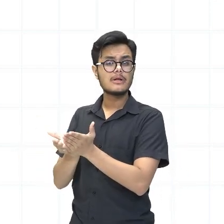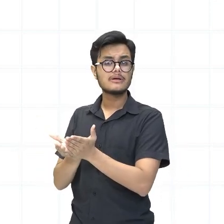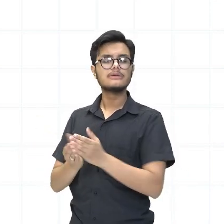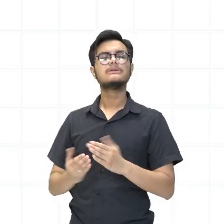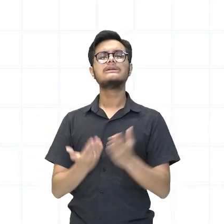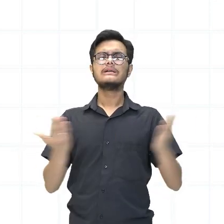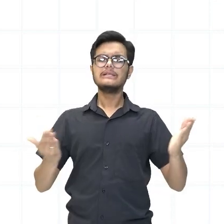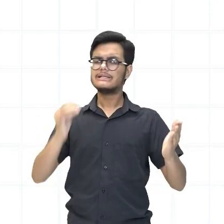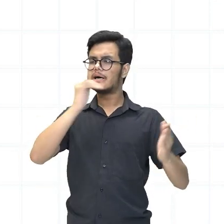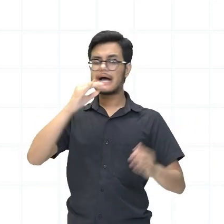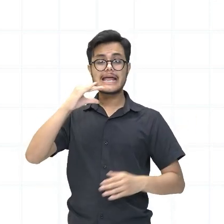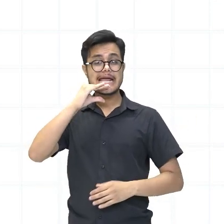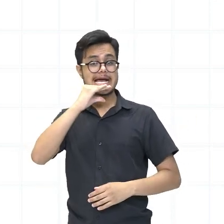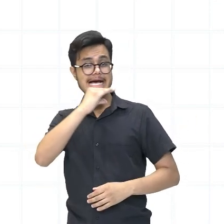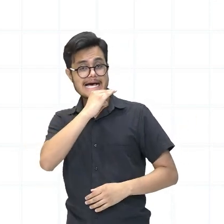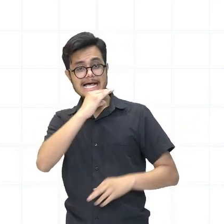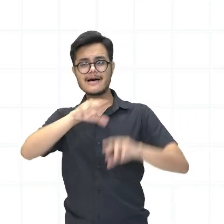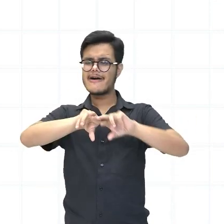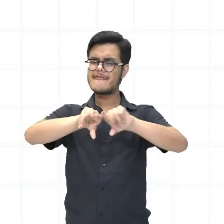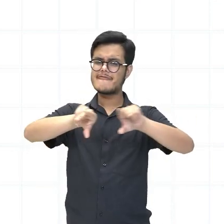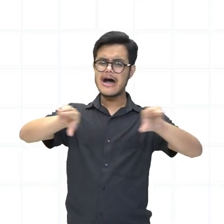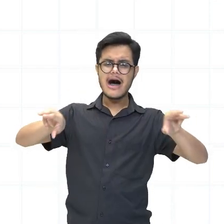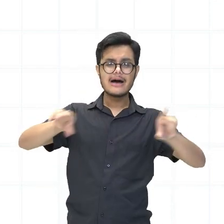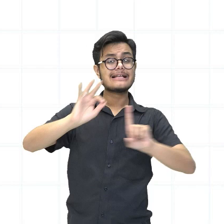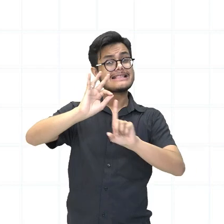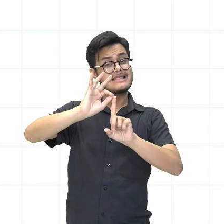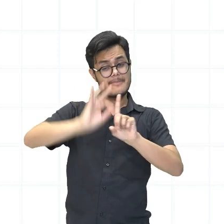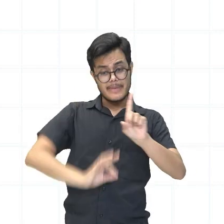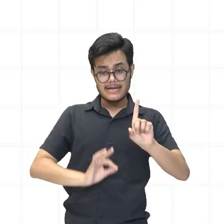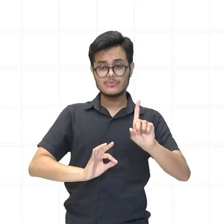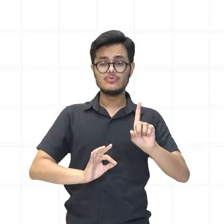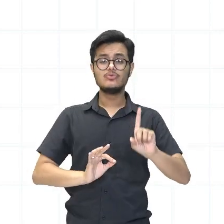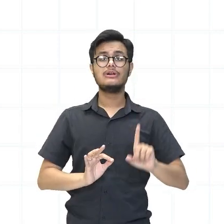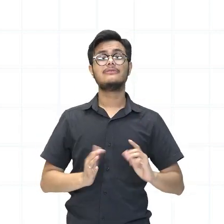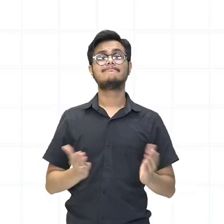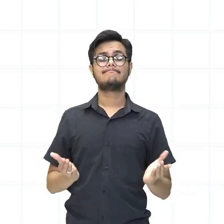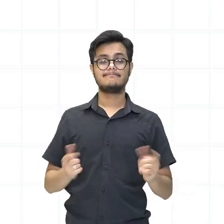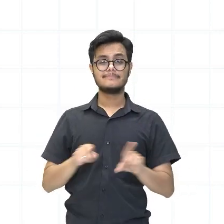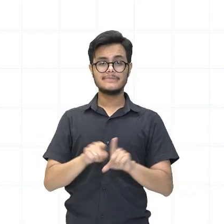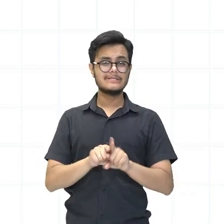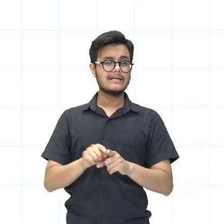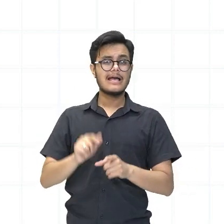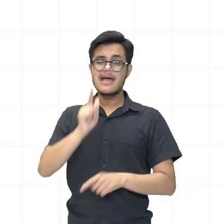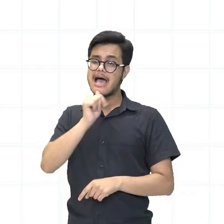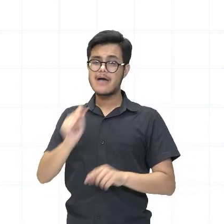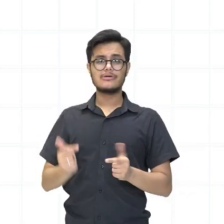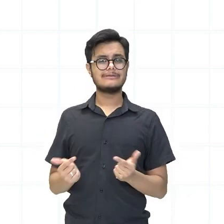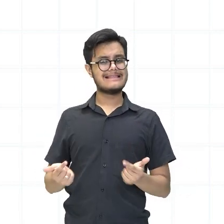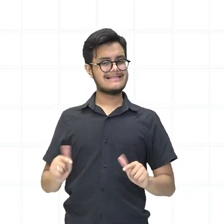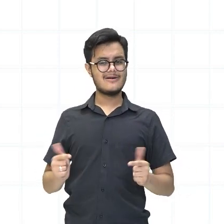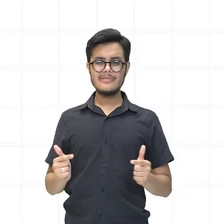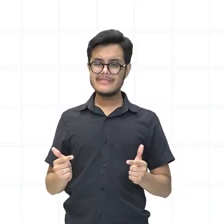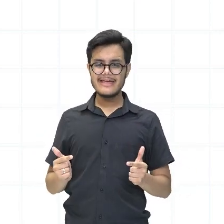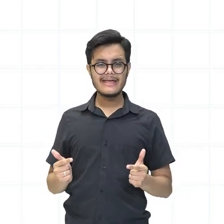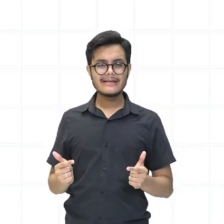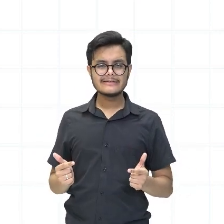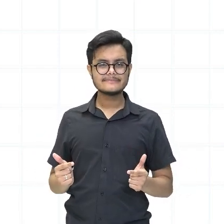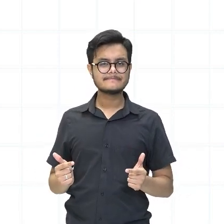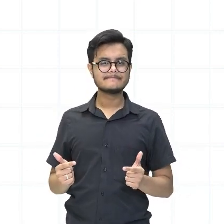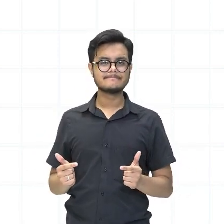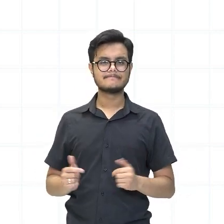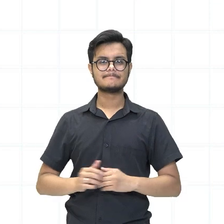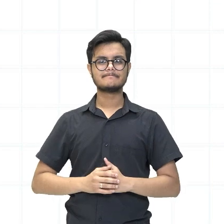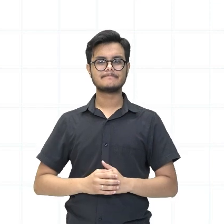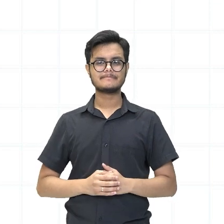calor, que mais nós vamos ter? Quedas bruscas de temperatura, falta de água também, ausência